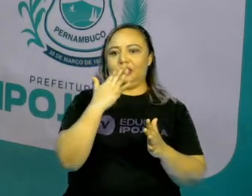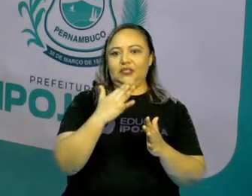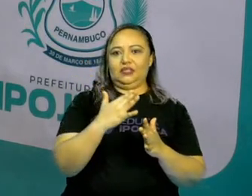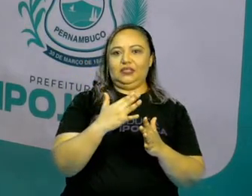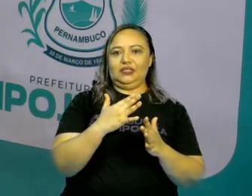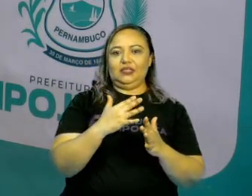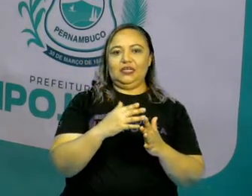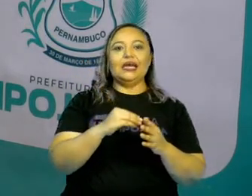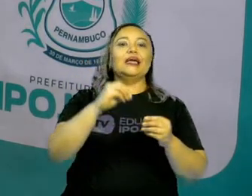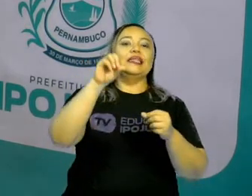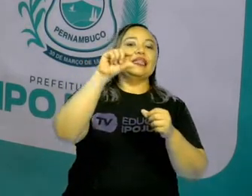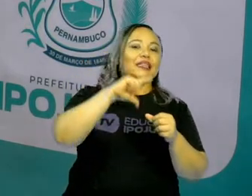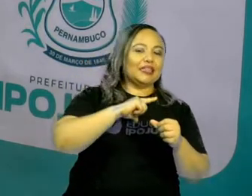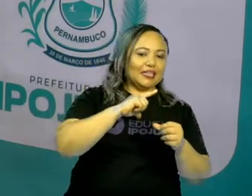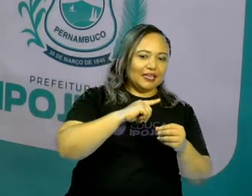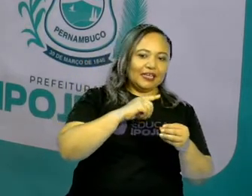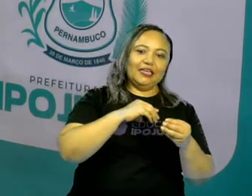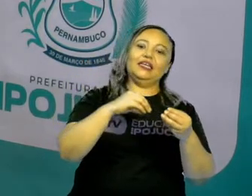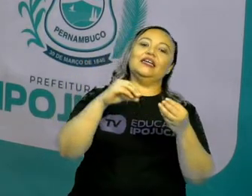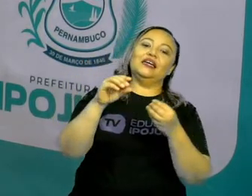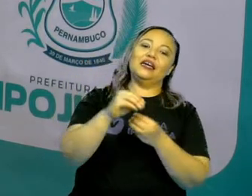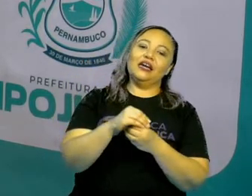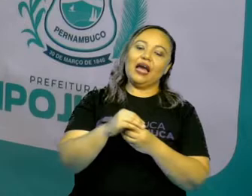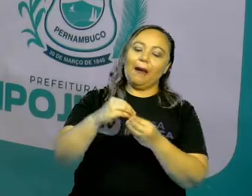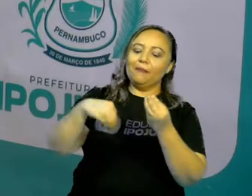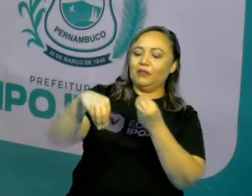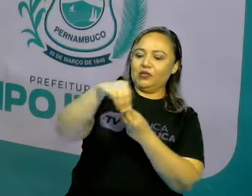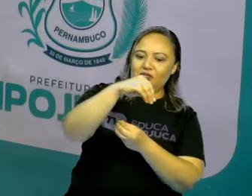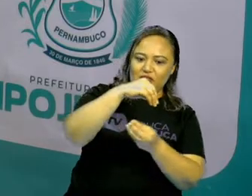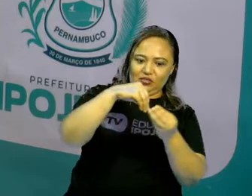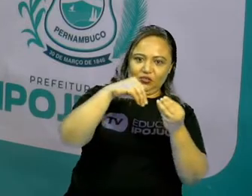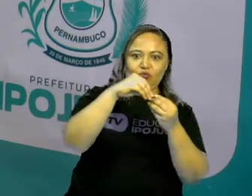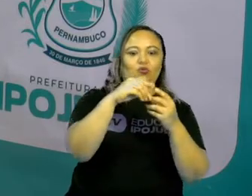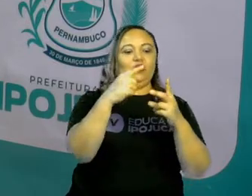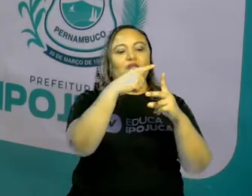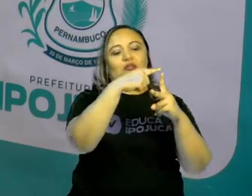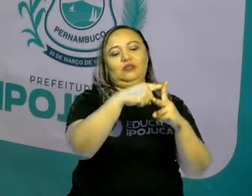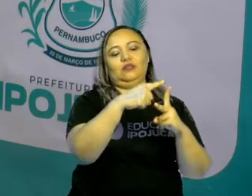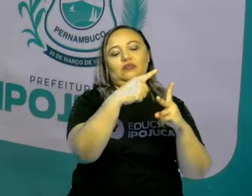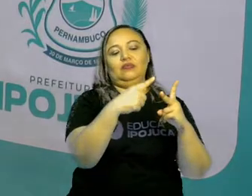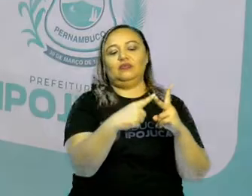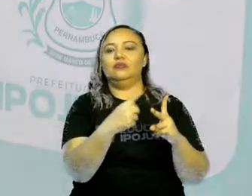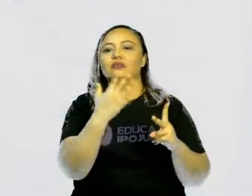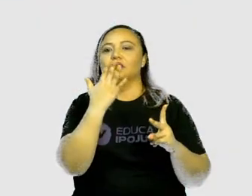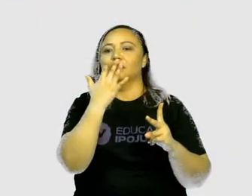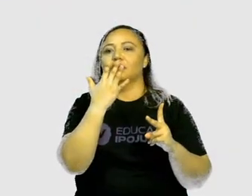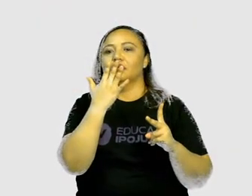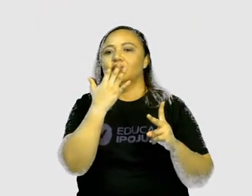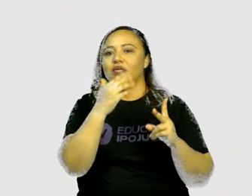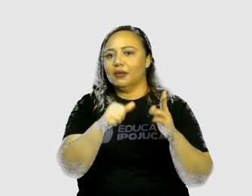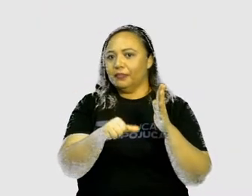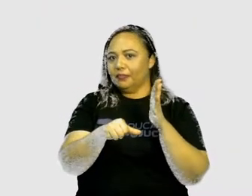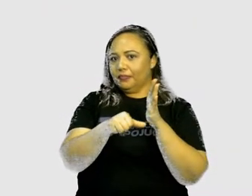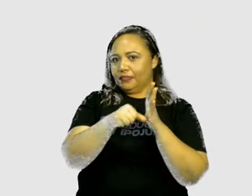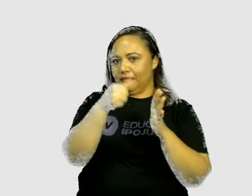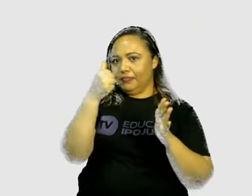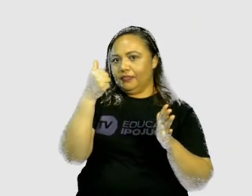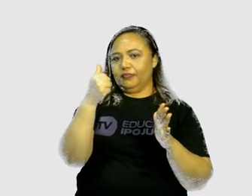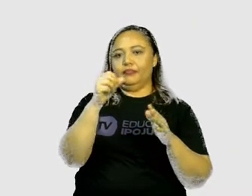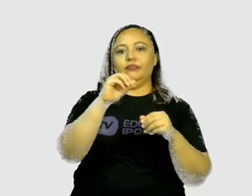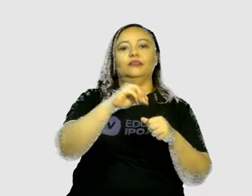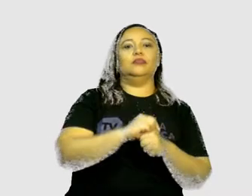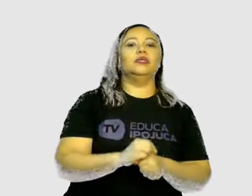segunda. Ou seja, são o resultado da mistura de duas cores primárias, que